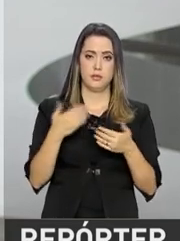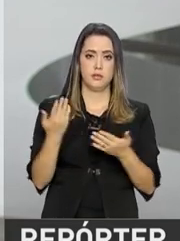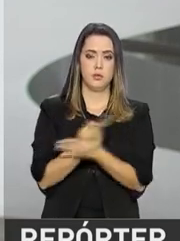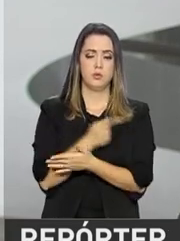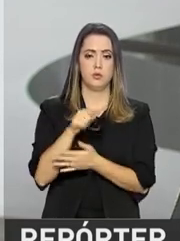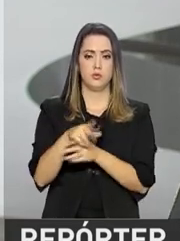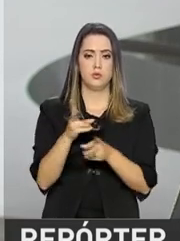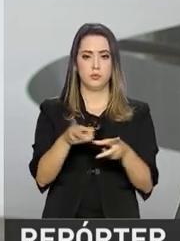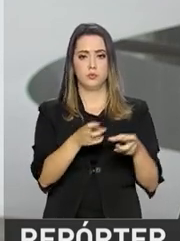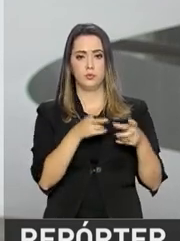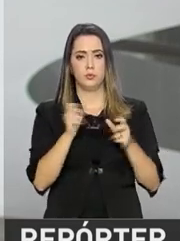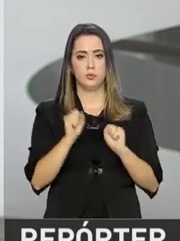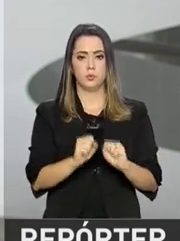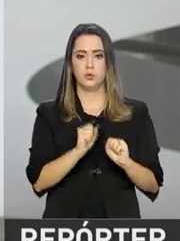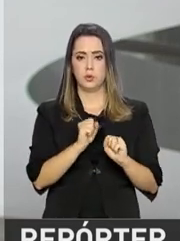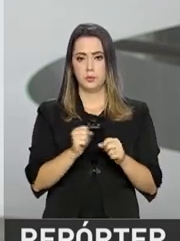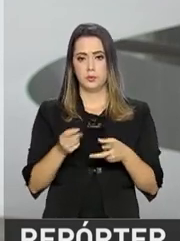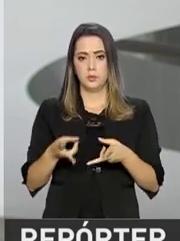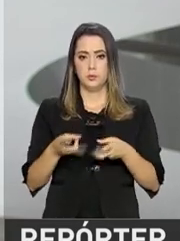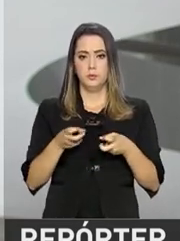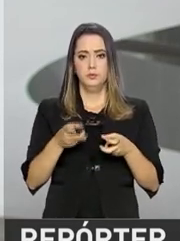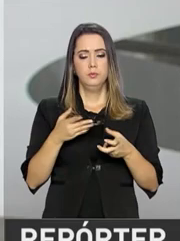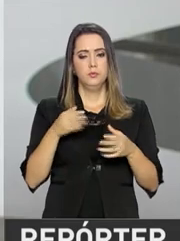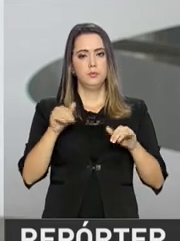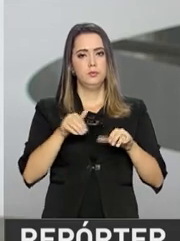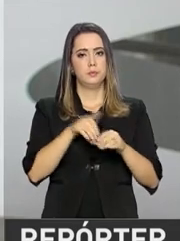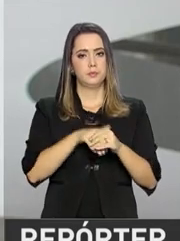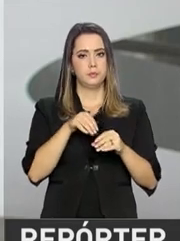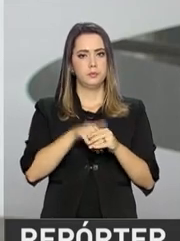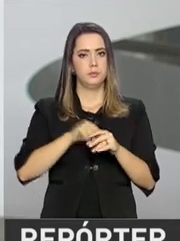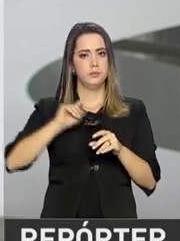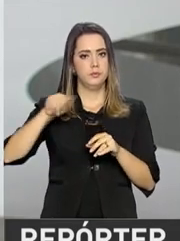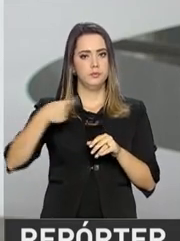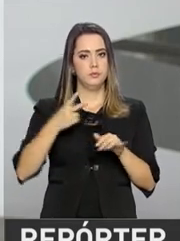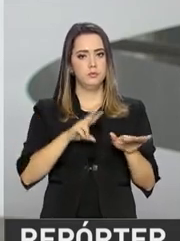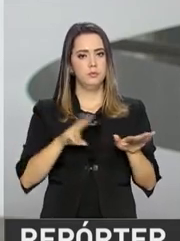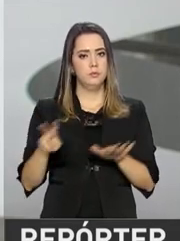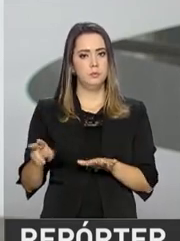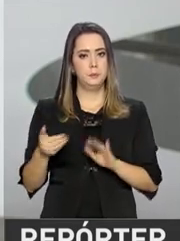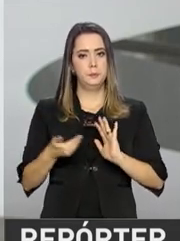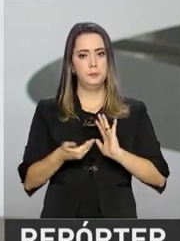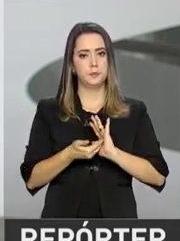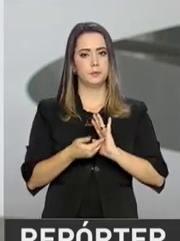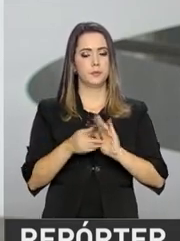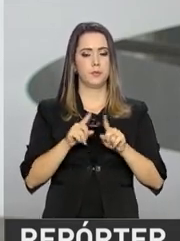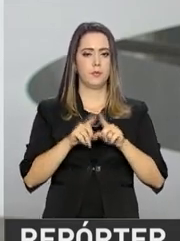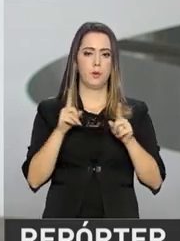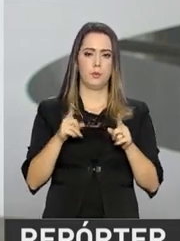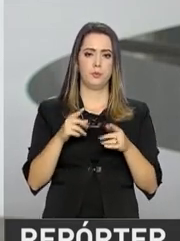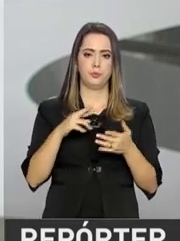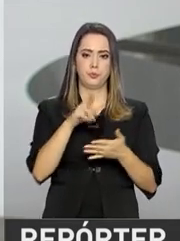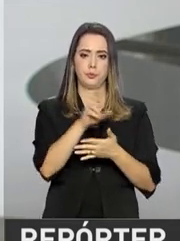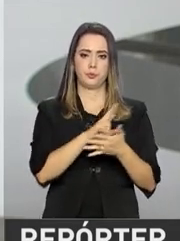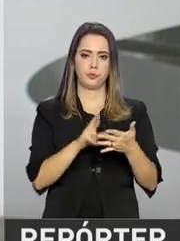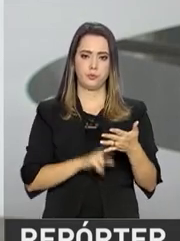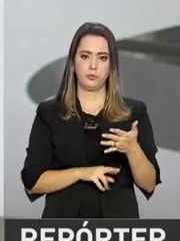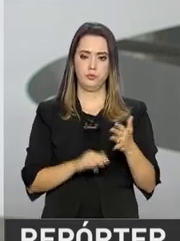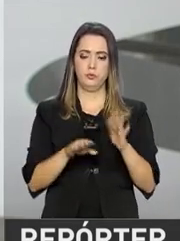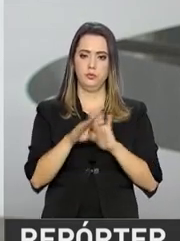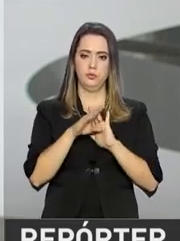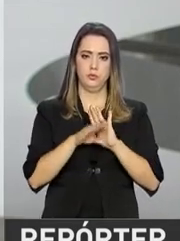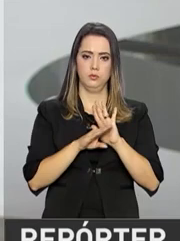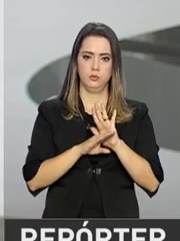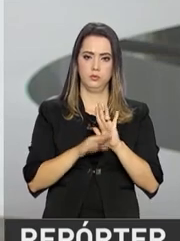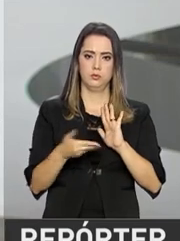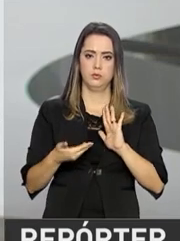governo prevê que ele pode ser analisado e votado já a semana que vem na câmara mas o relator do projeto na